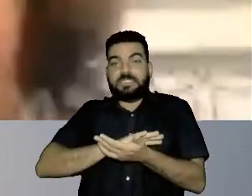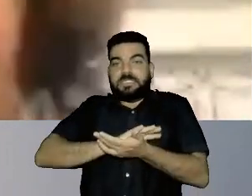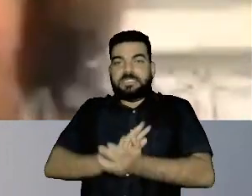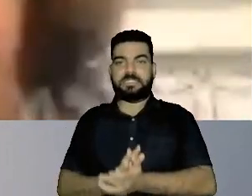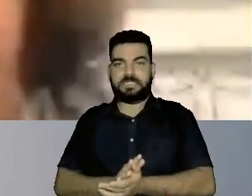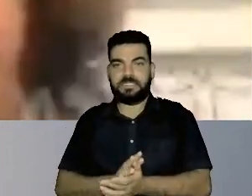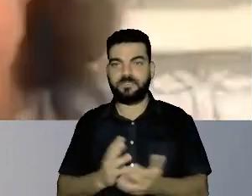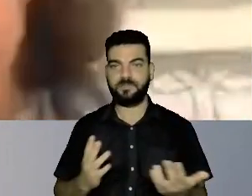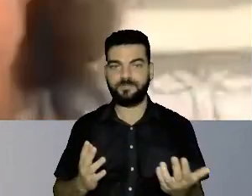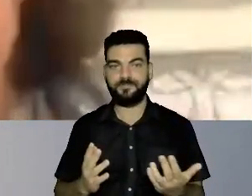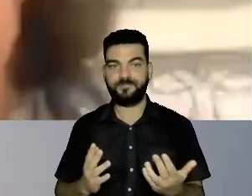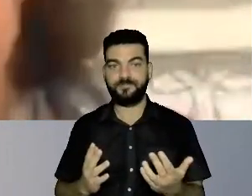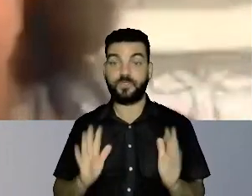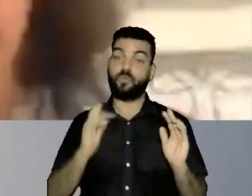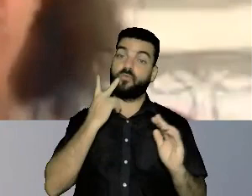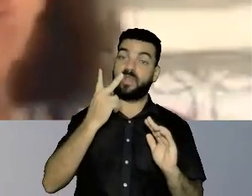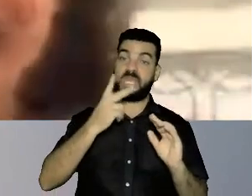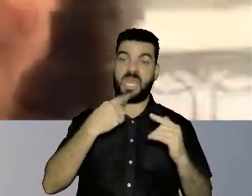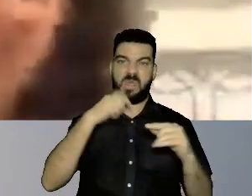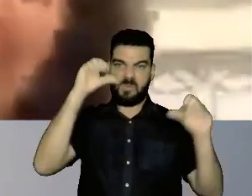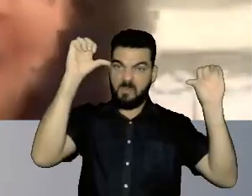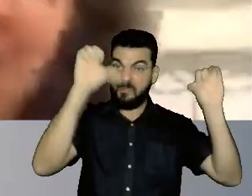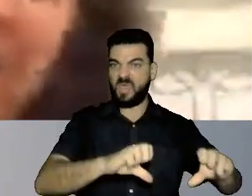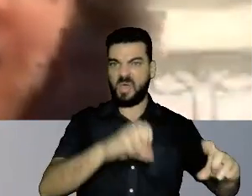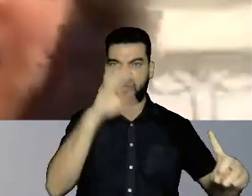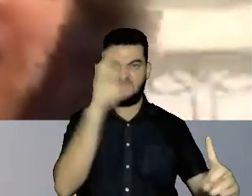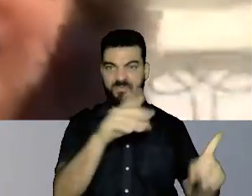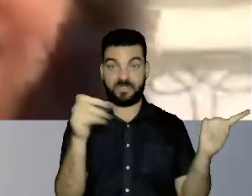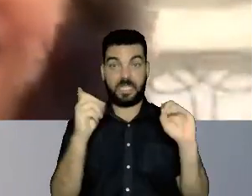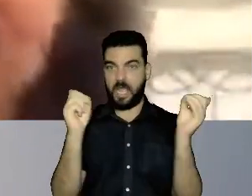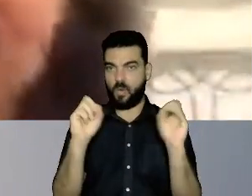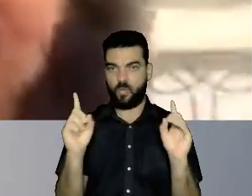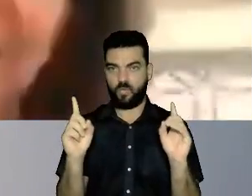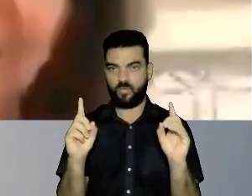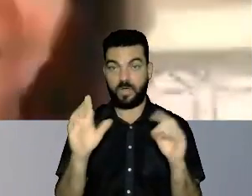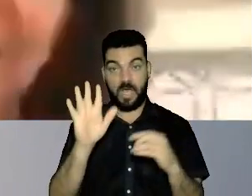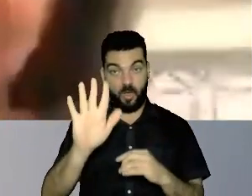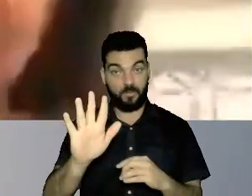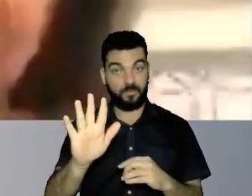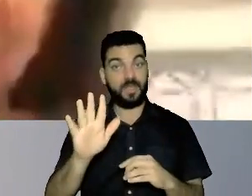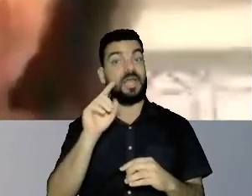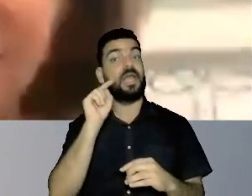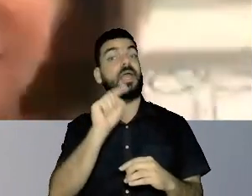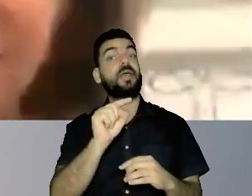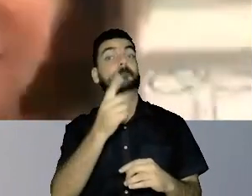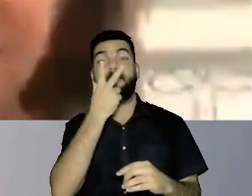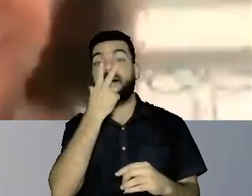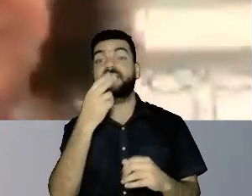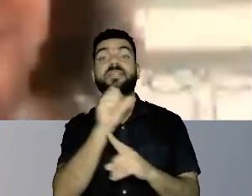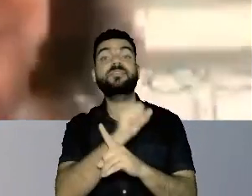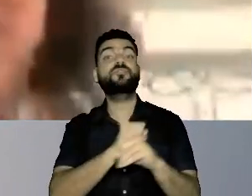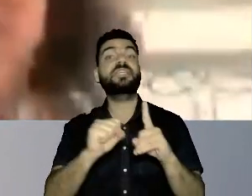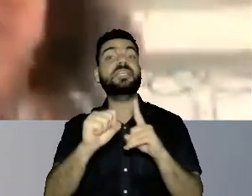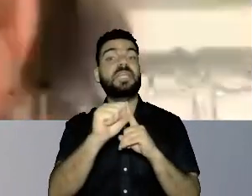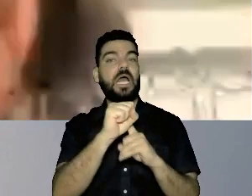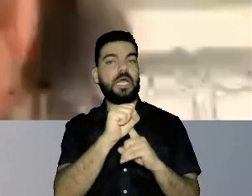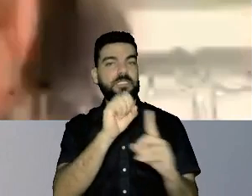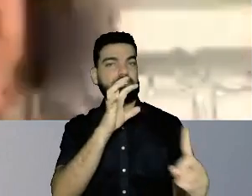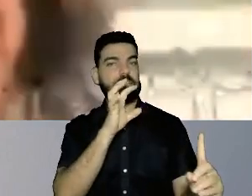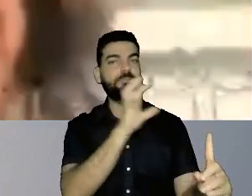tem de estar à margem, né? Não que sejam as pessoas, eu não estou falando aqui que os grafiteiros